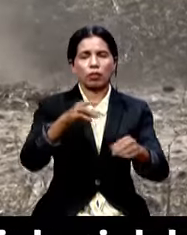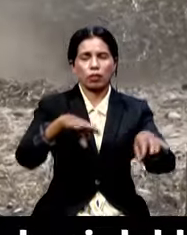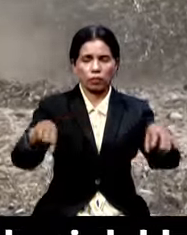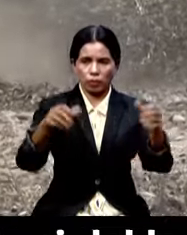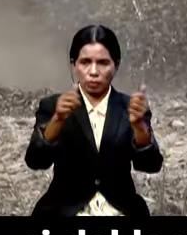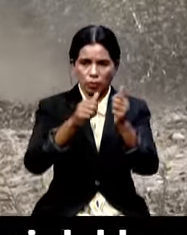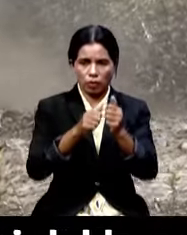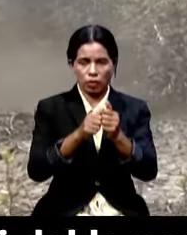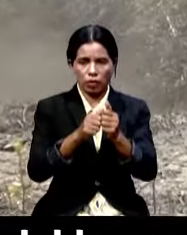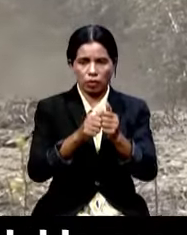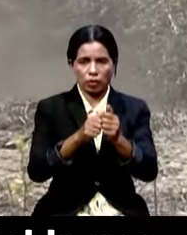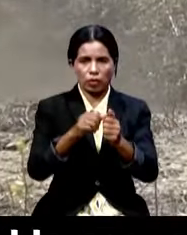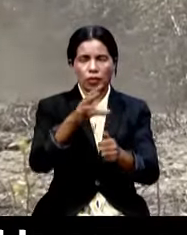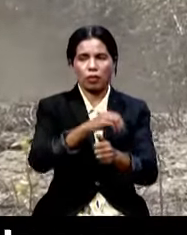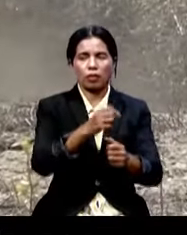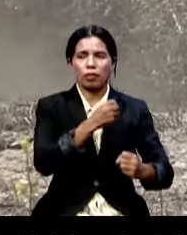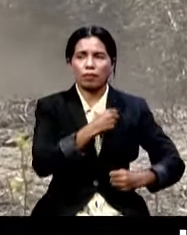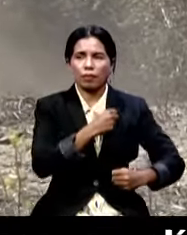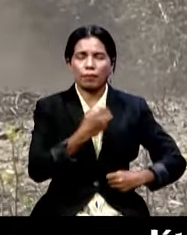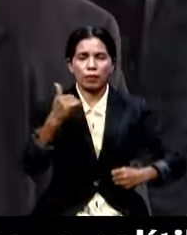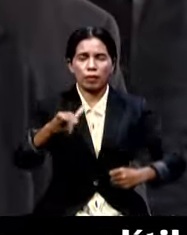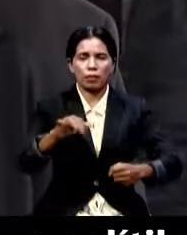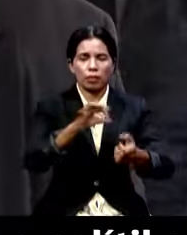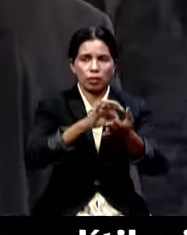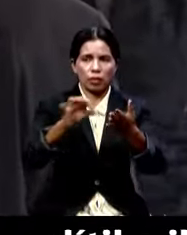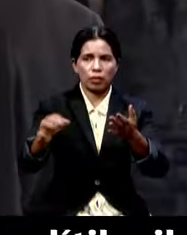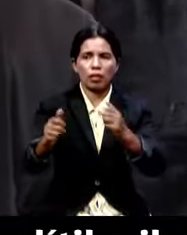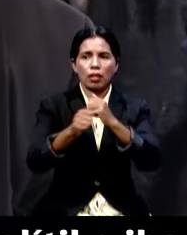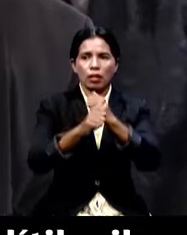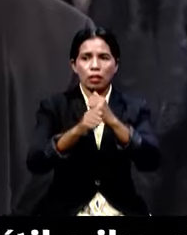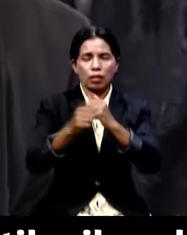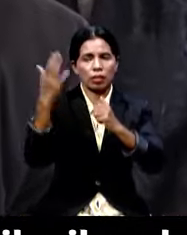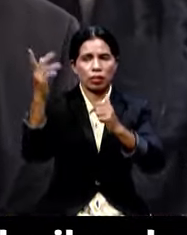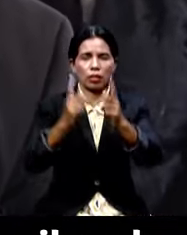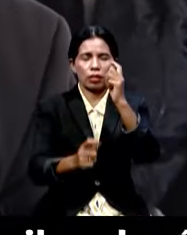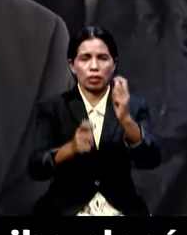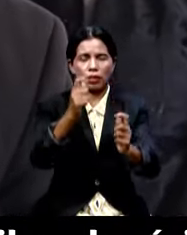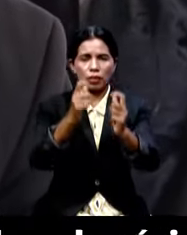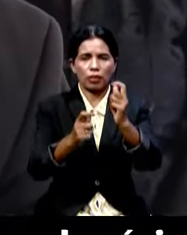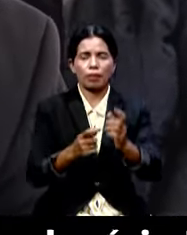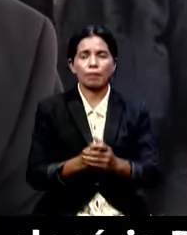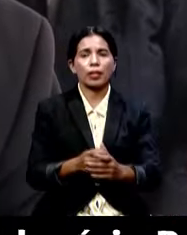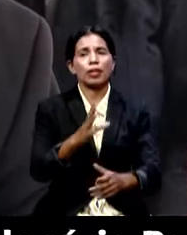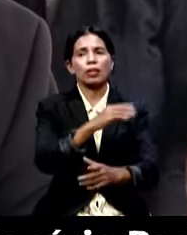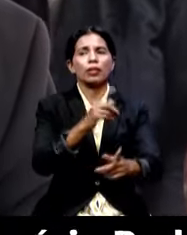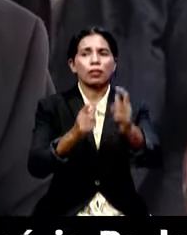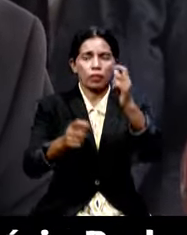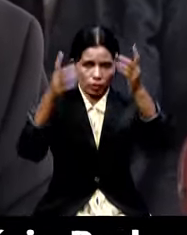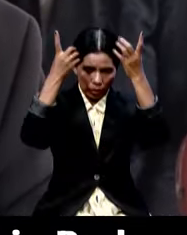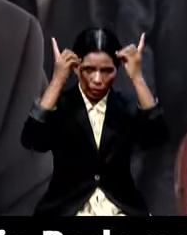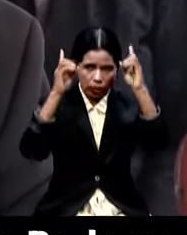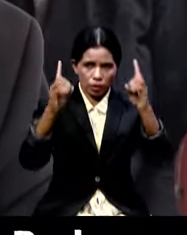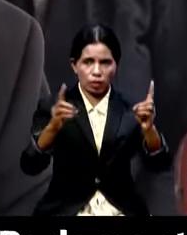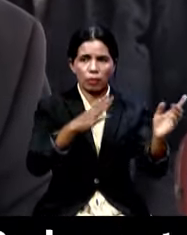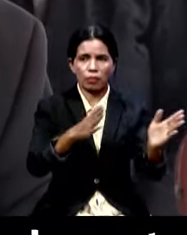houve Forças Armadas, nem né? Sira vai desistir tia ação e tribunal. E tribunal decide que até